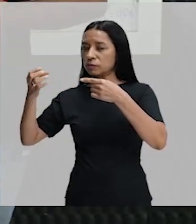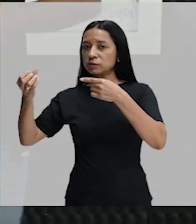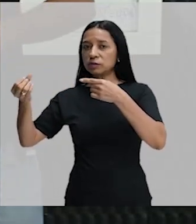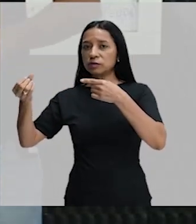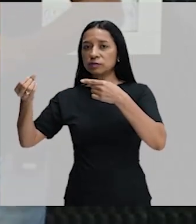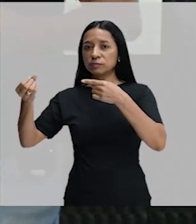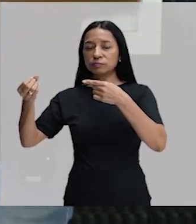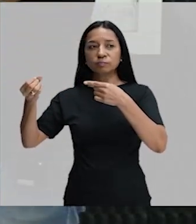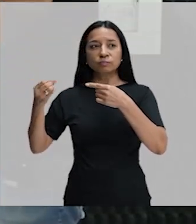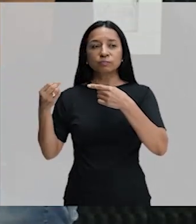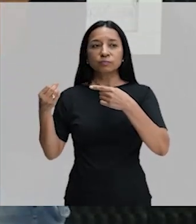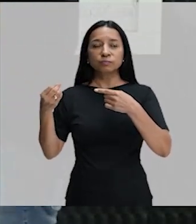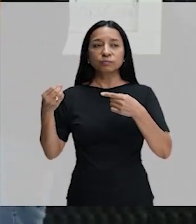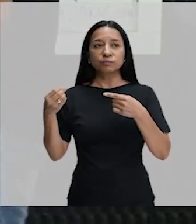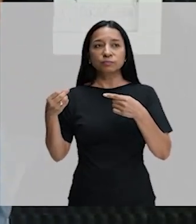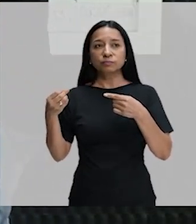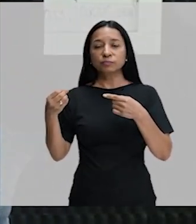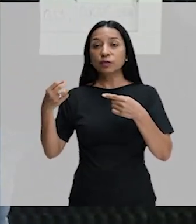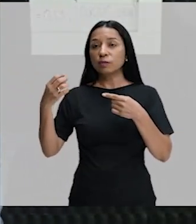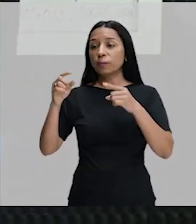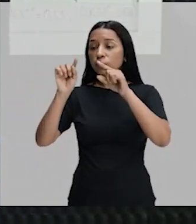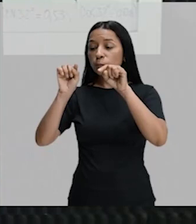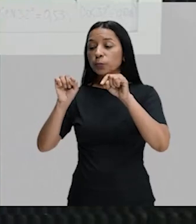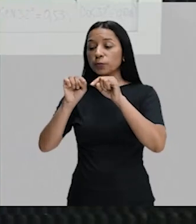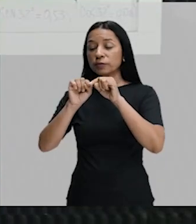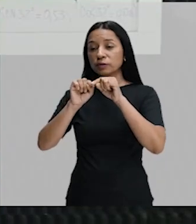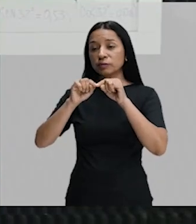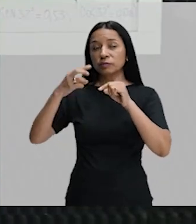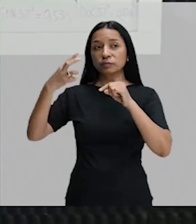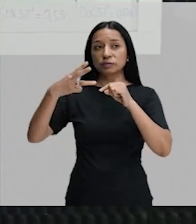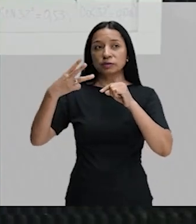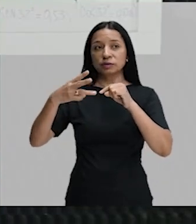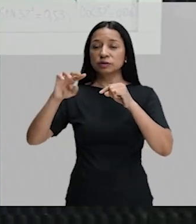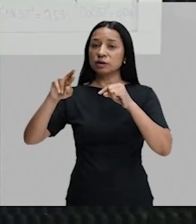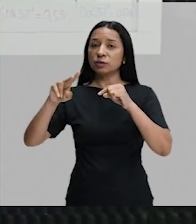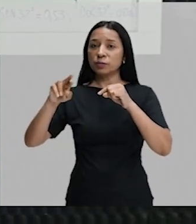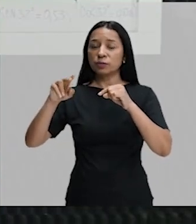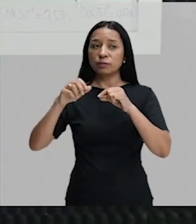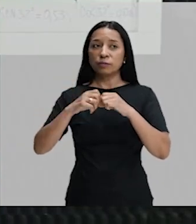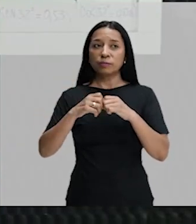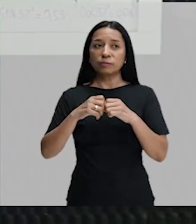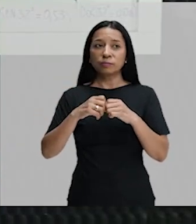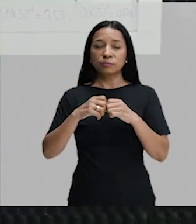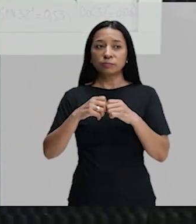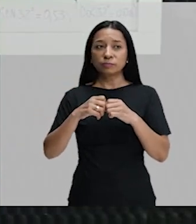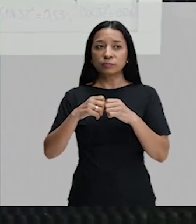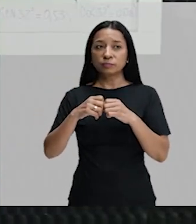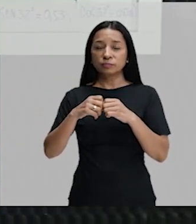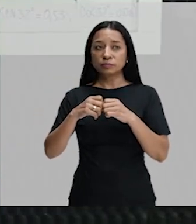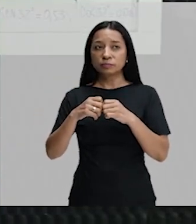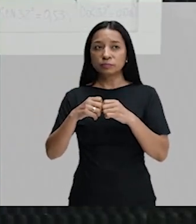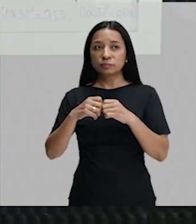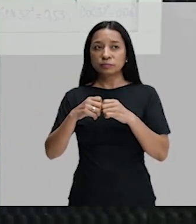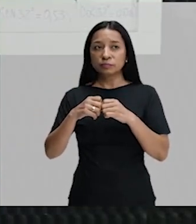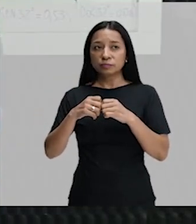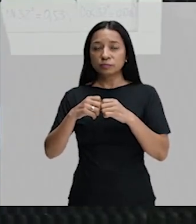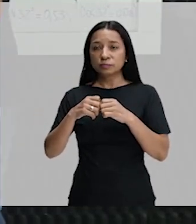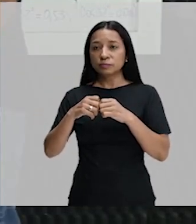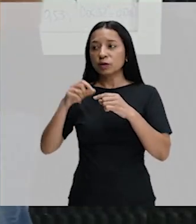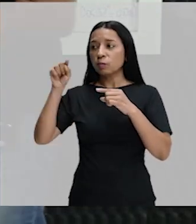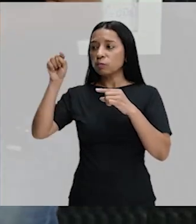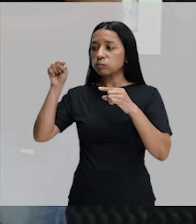interessante. No triângulo 3, vou fazer a mesma coisa. Dividir o cateto oposto